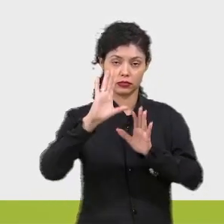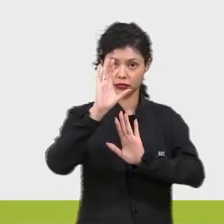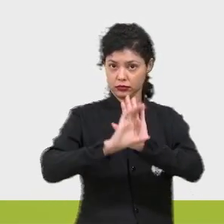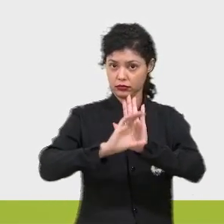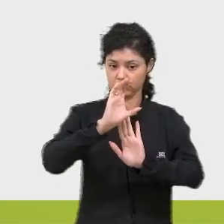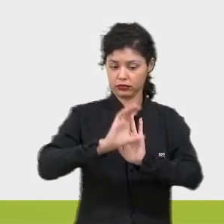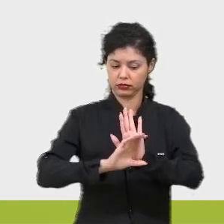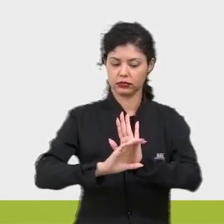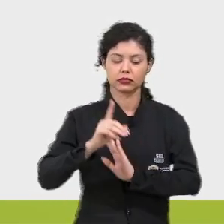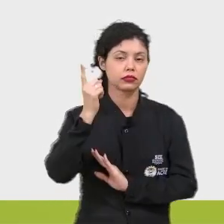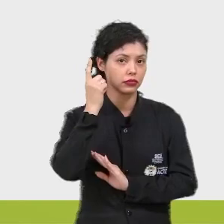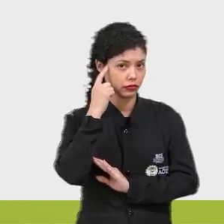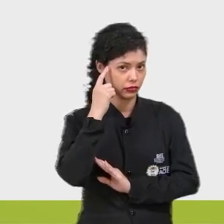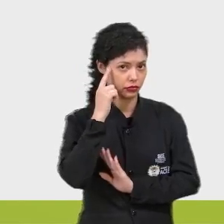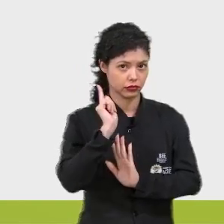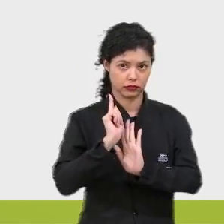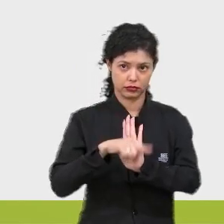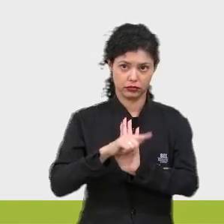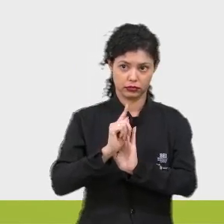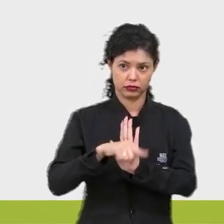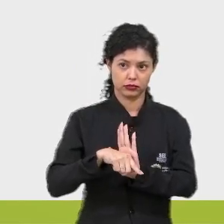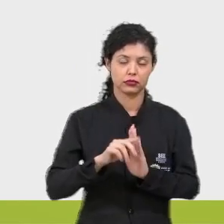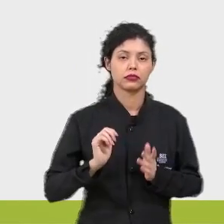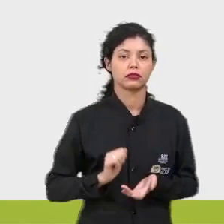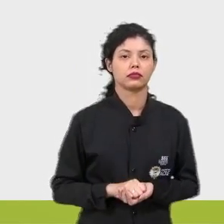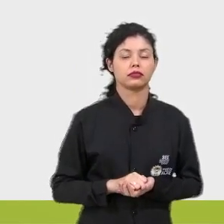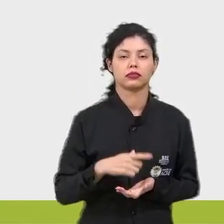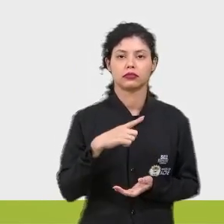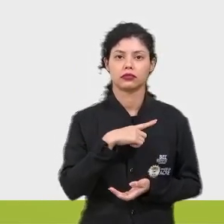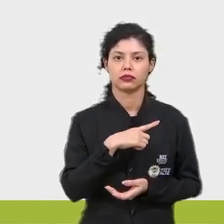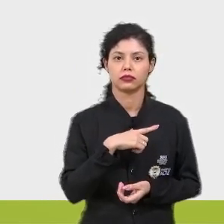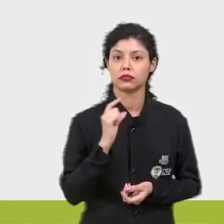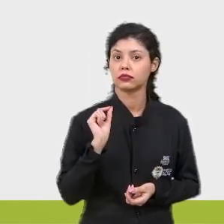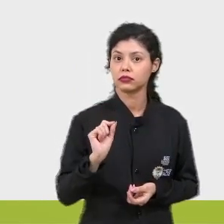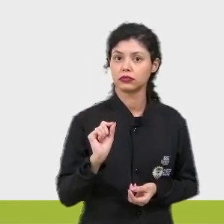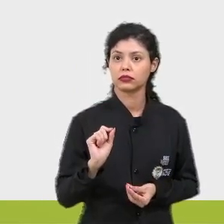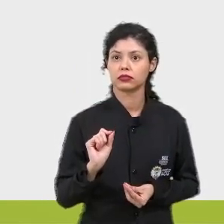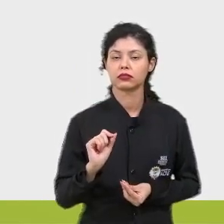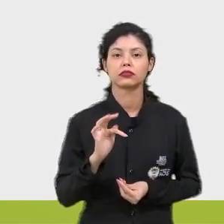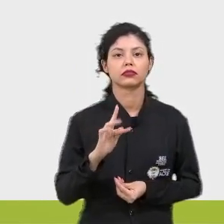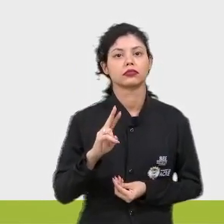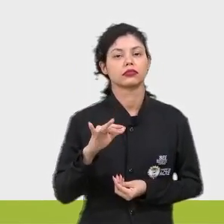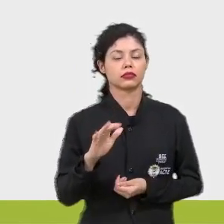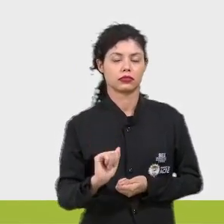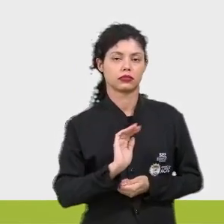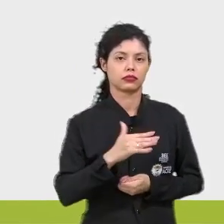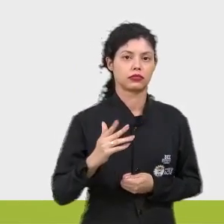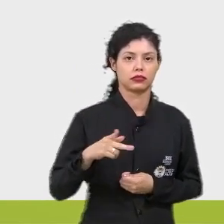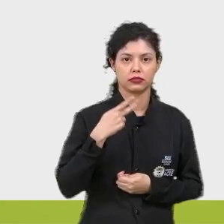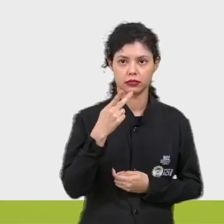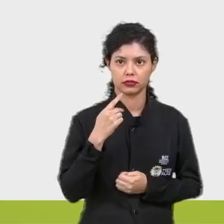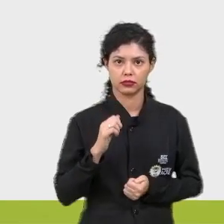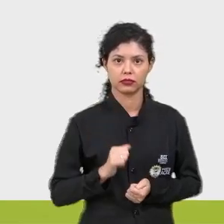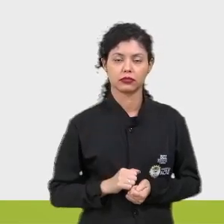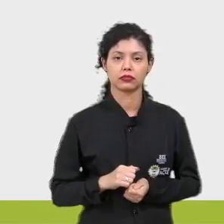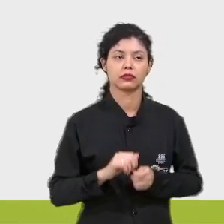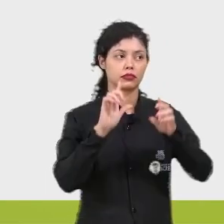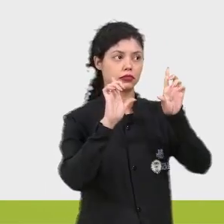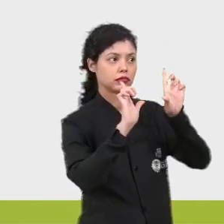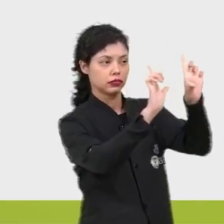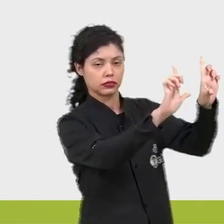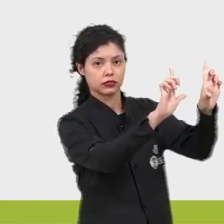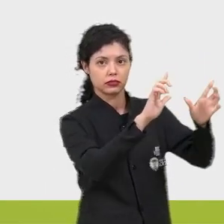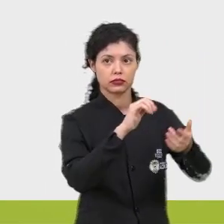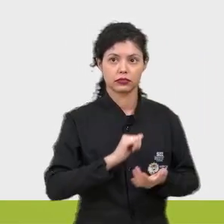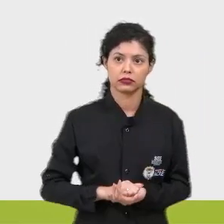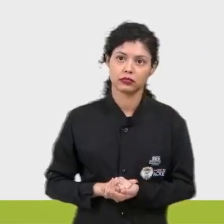conteúdo. Quando nós pensamos em gêneros, ele tem mais a ver com uma forma. Quando você fala, por exemplo, cartaz. Quando eu